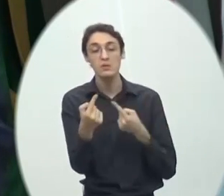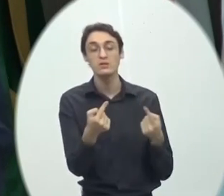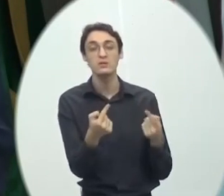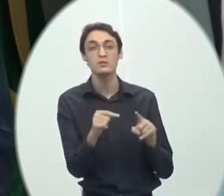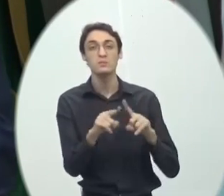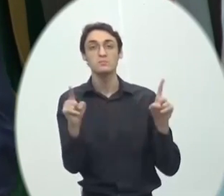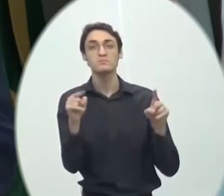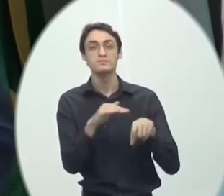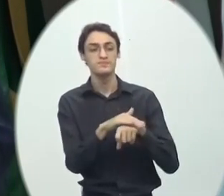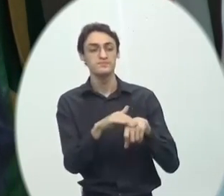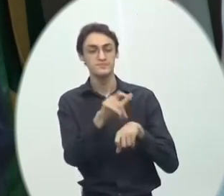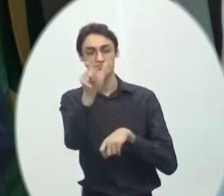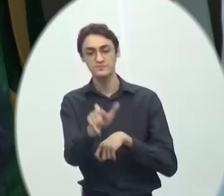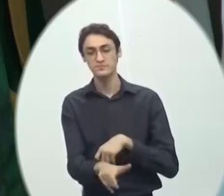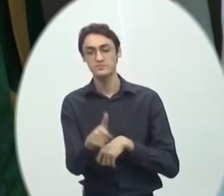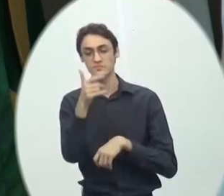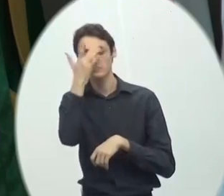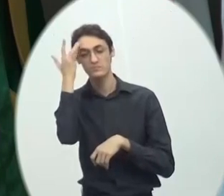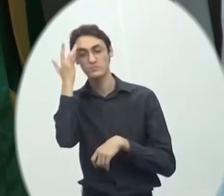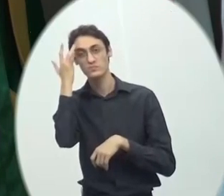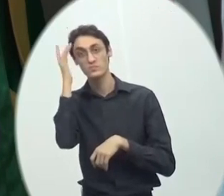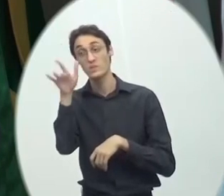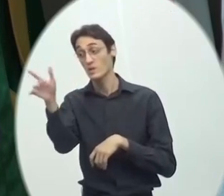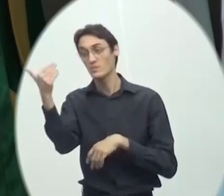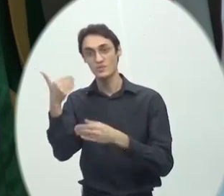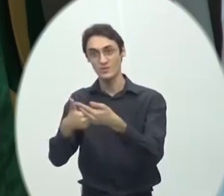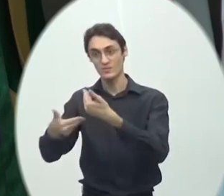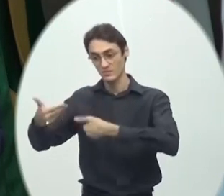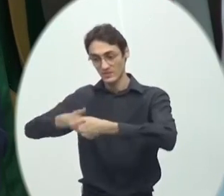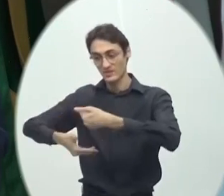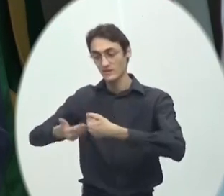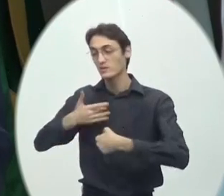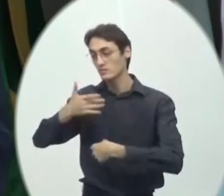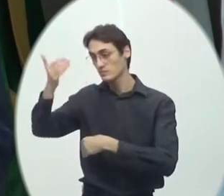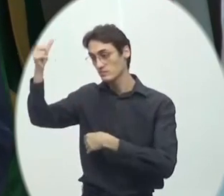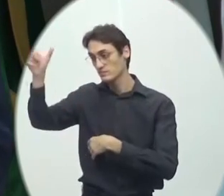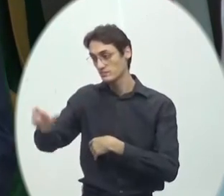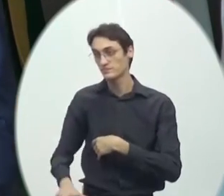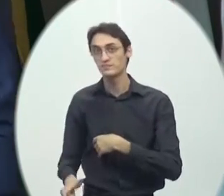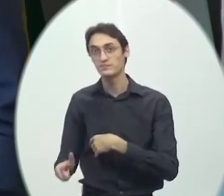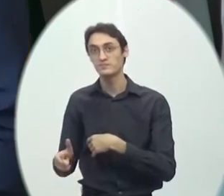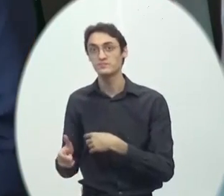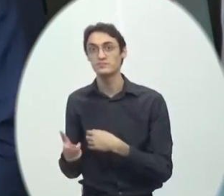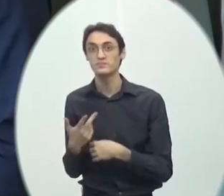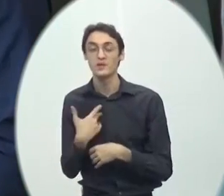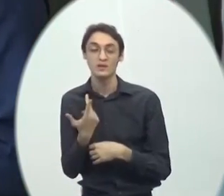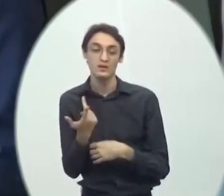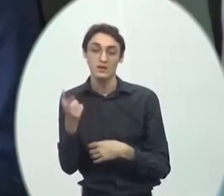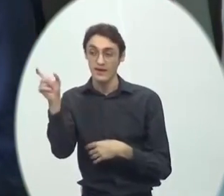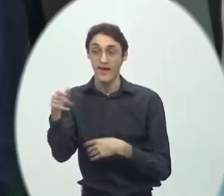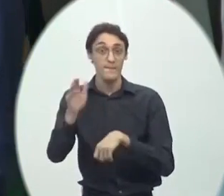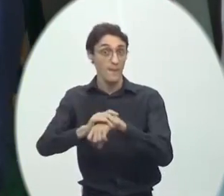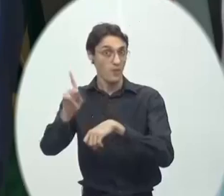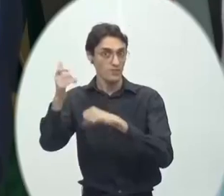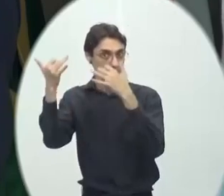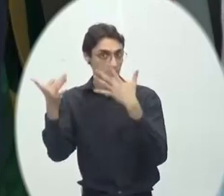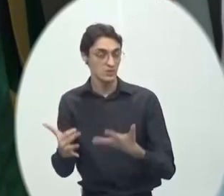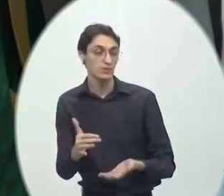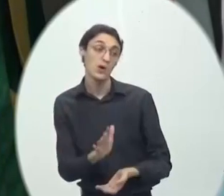Aí conversei com a pessoa que estava me atendendo. E a pessoa que está me atendendo disse: olha, é o seguinte,